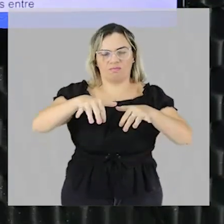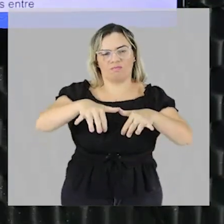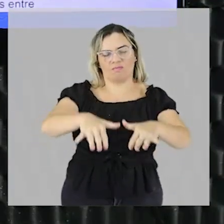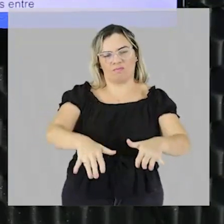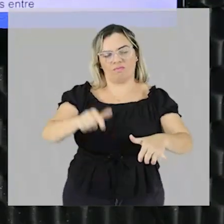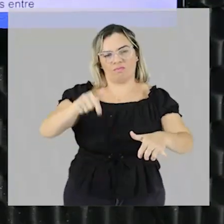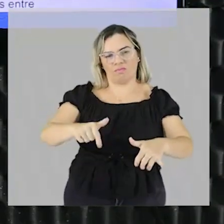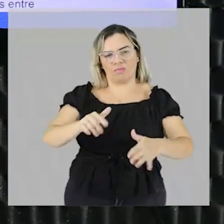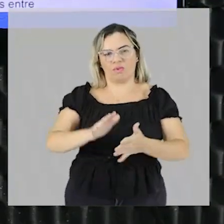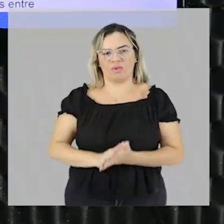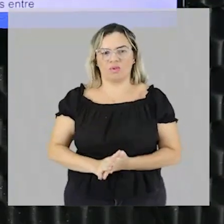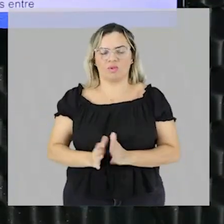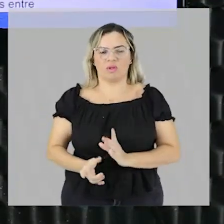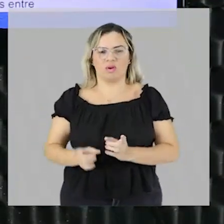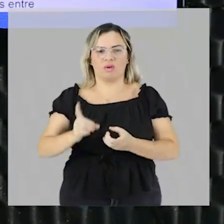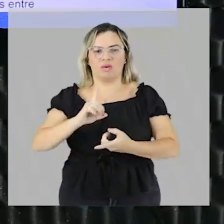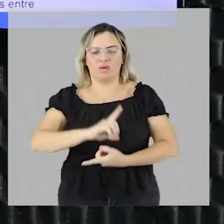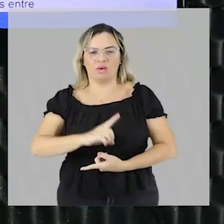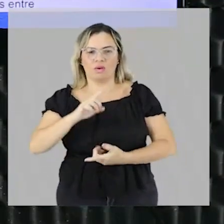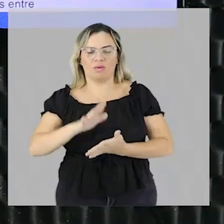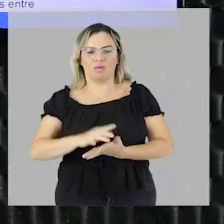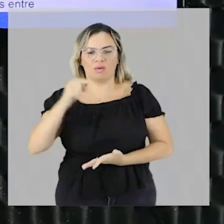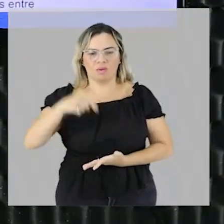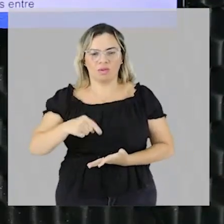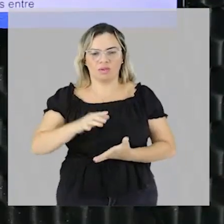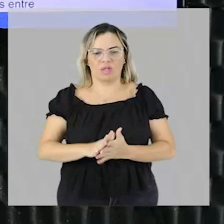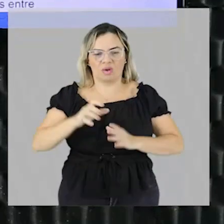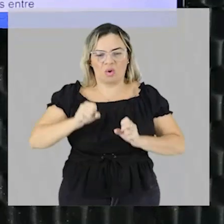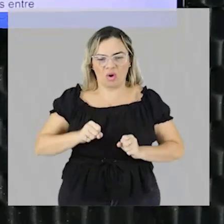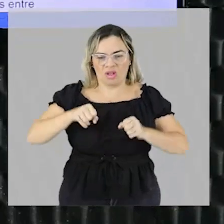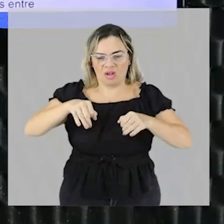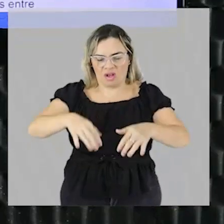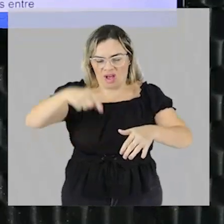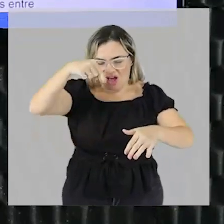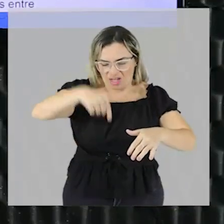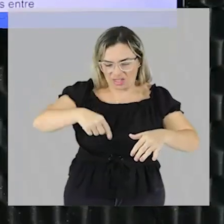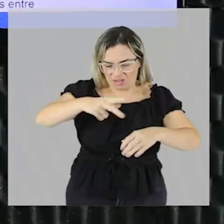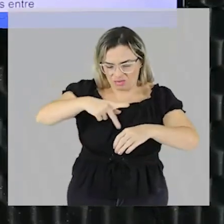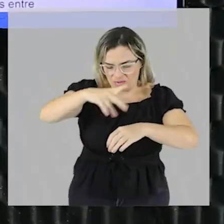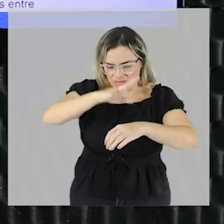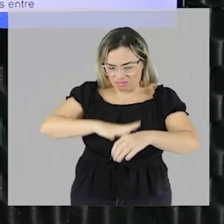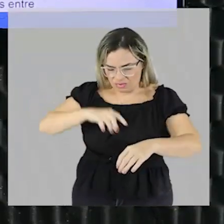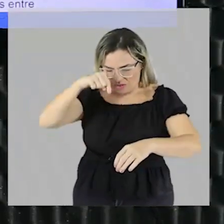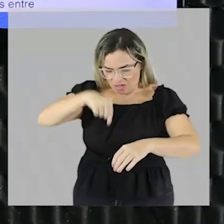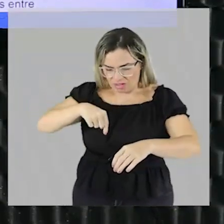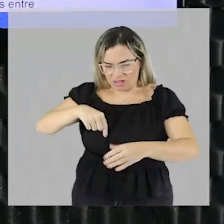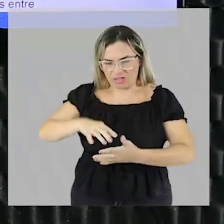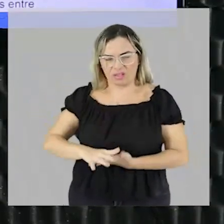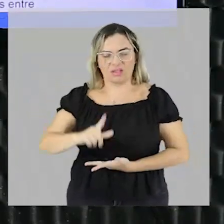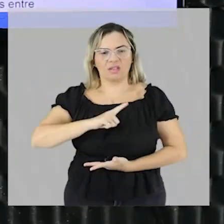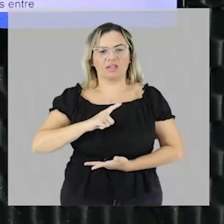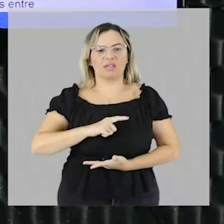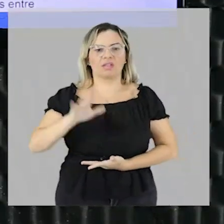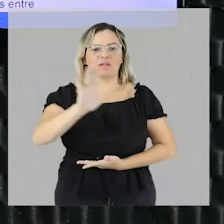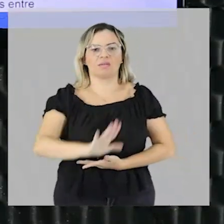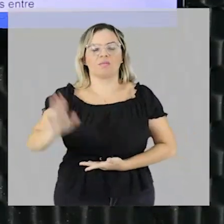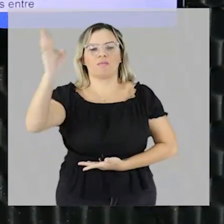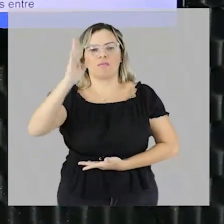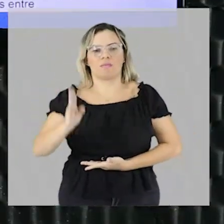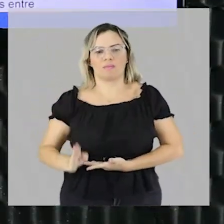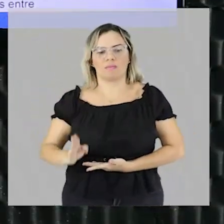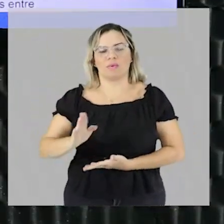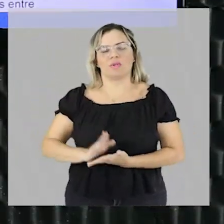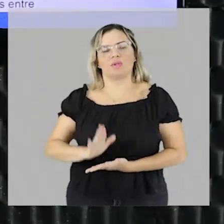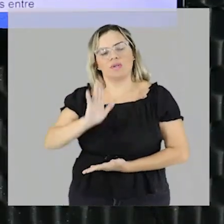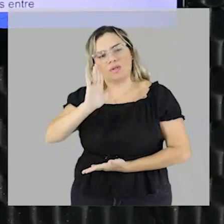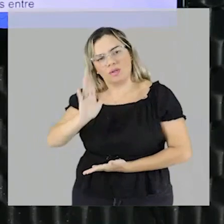conta das contradições que a colonização portuguesa vai trazer. Então, é um processo que já vem,